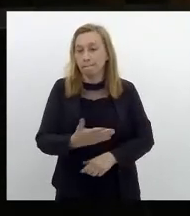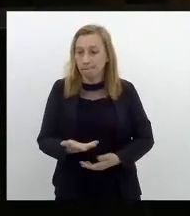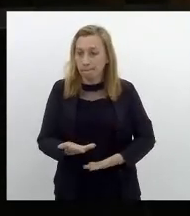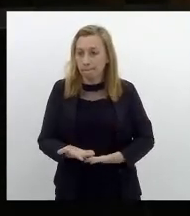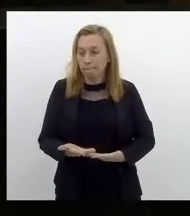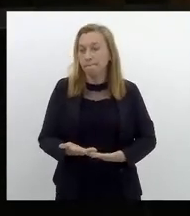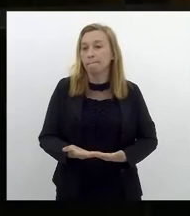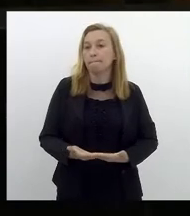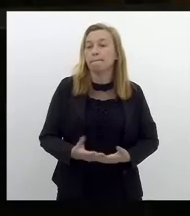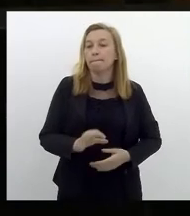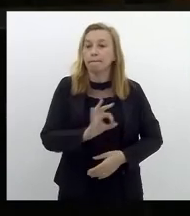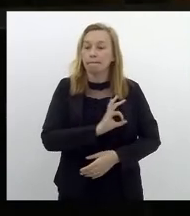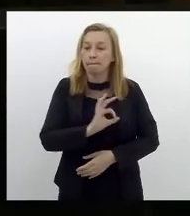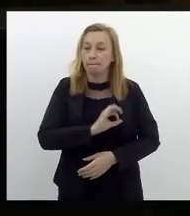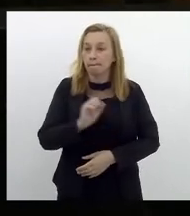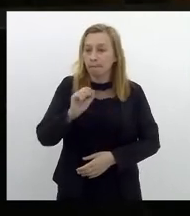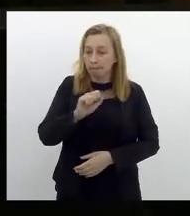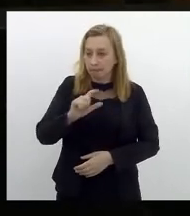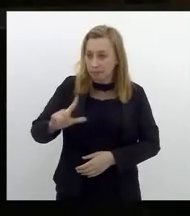policial civil